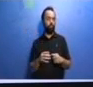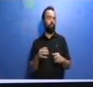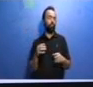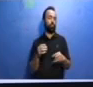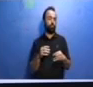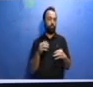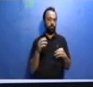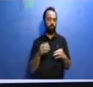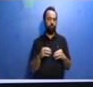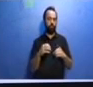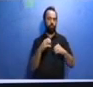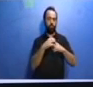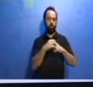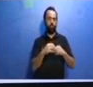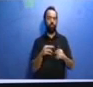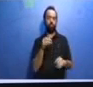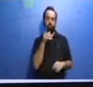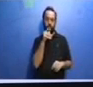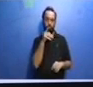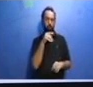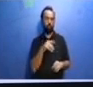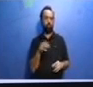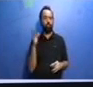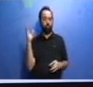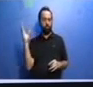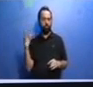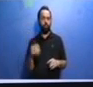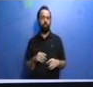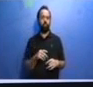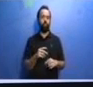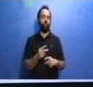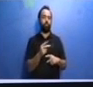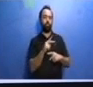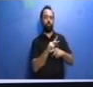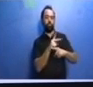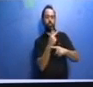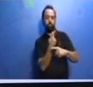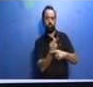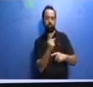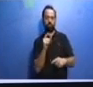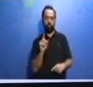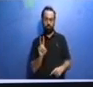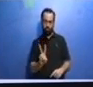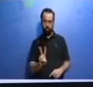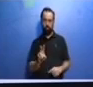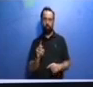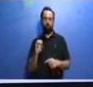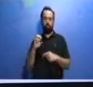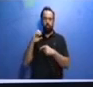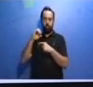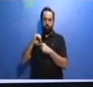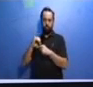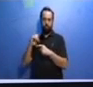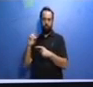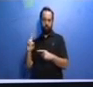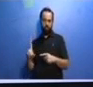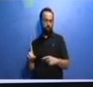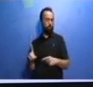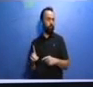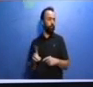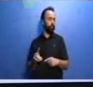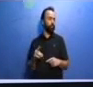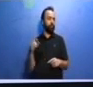de hidrogênio, 2 hidrogênios e 1 oxigênio. E nessa outra representação, nós temos aquela representação